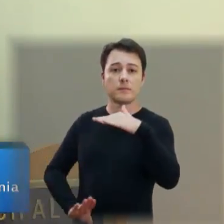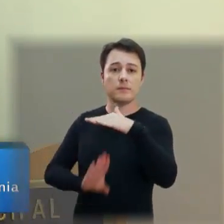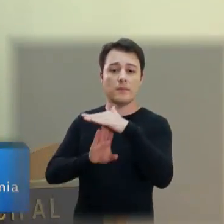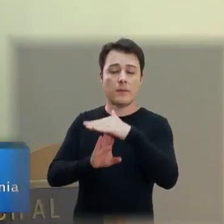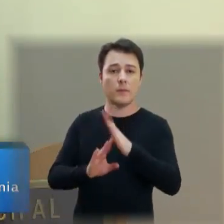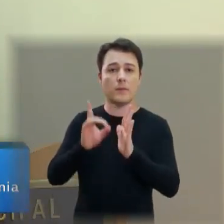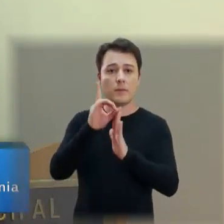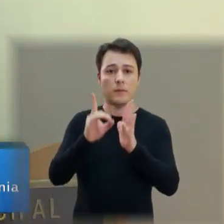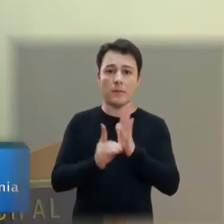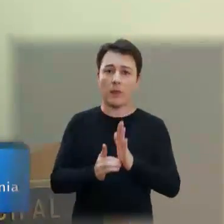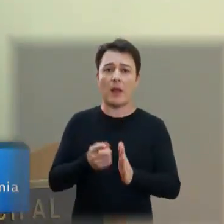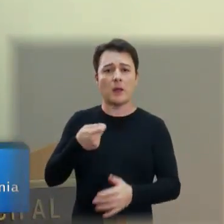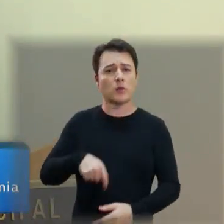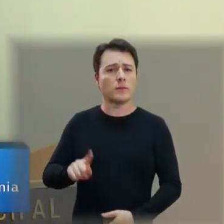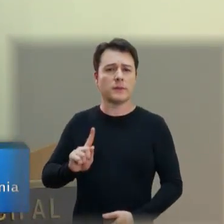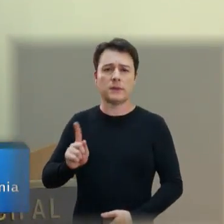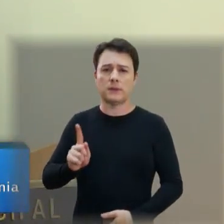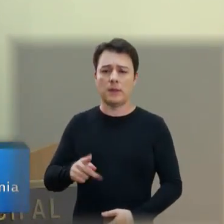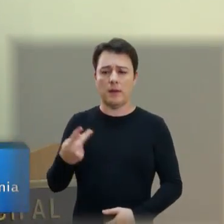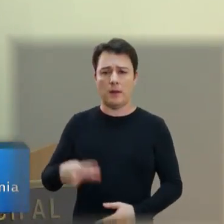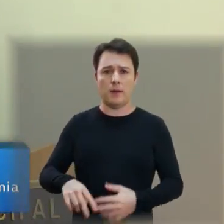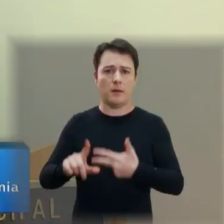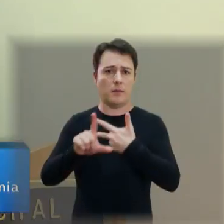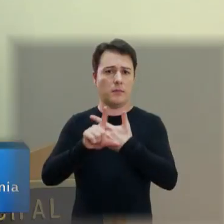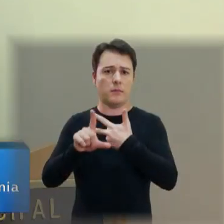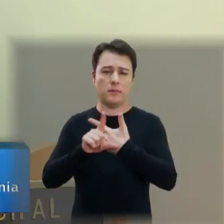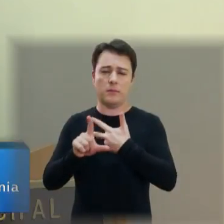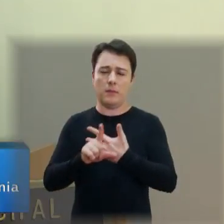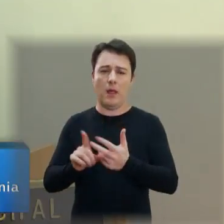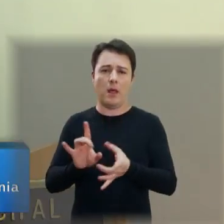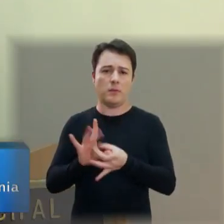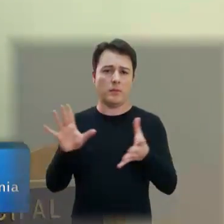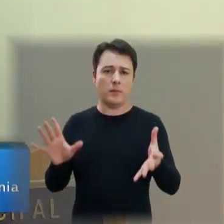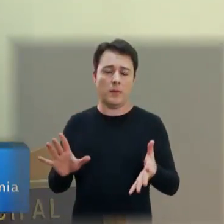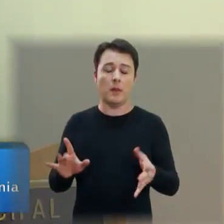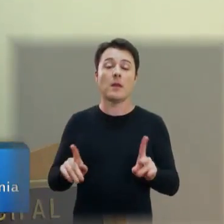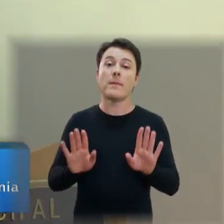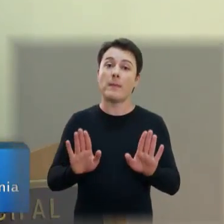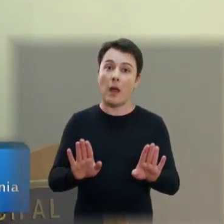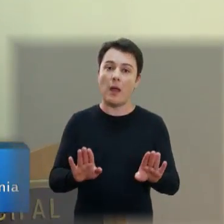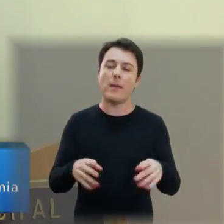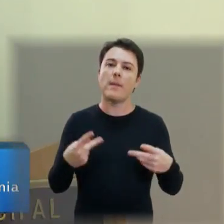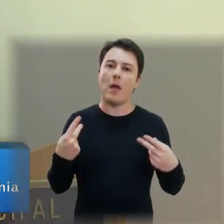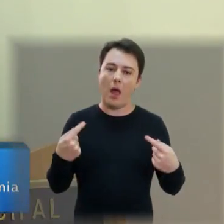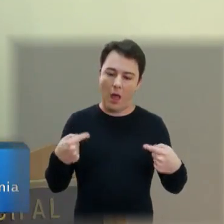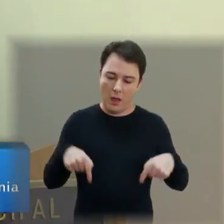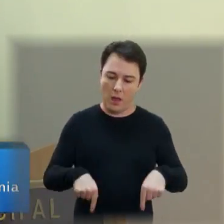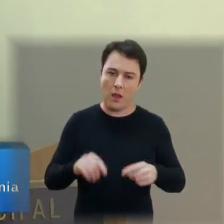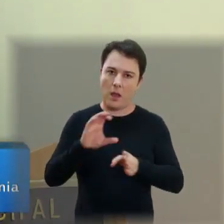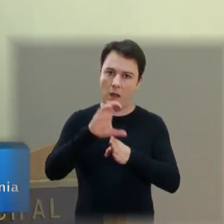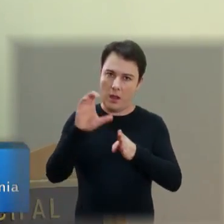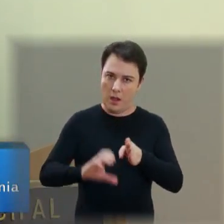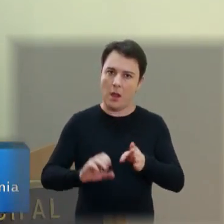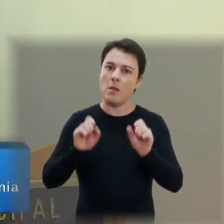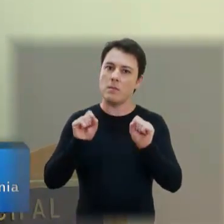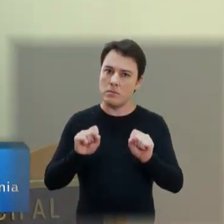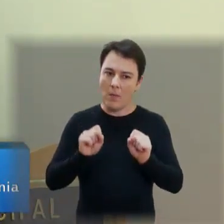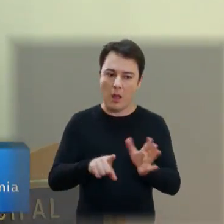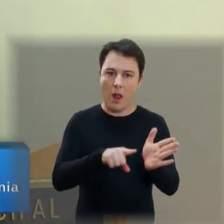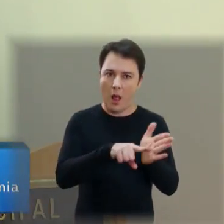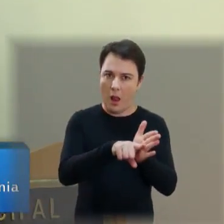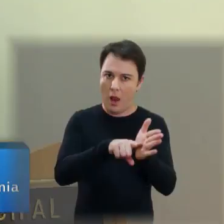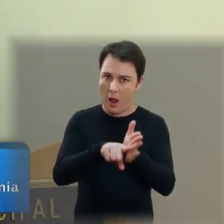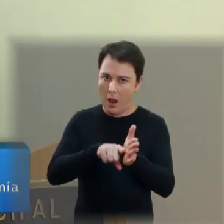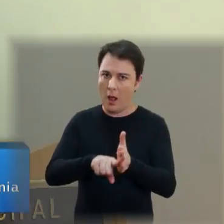de decreto sem autorização legislativa prévia, não exclui a necessidade de apreciação dessa medida pelo